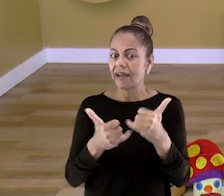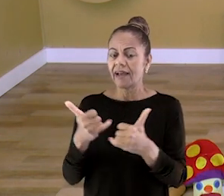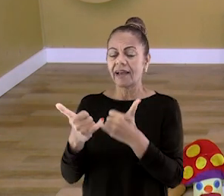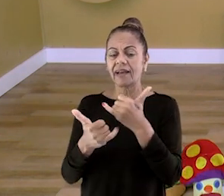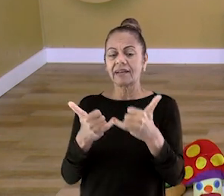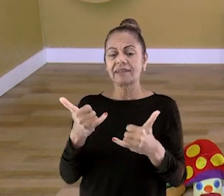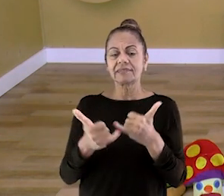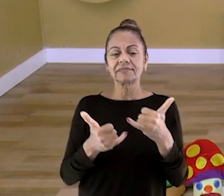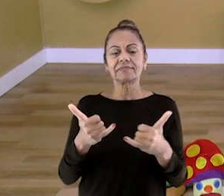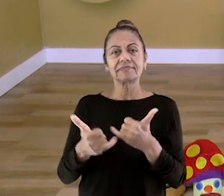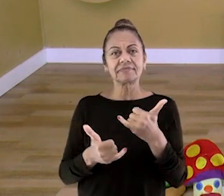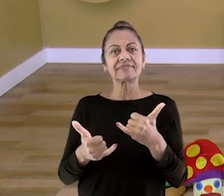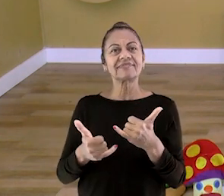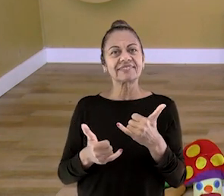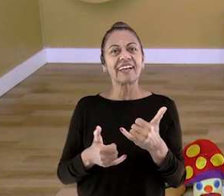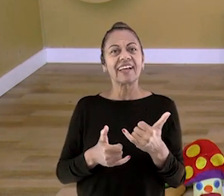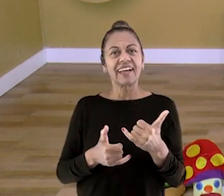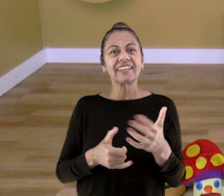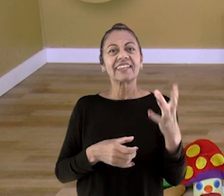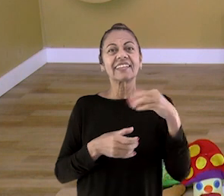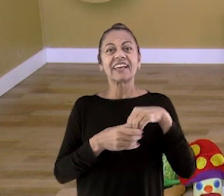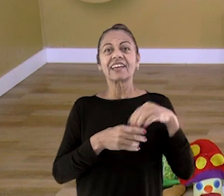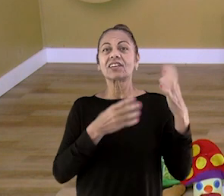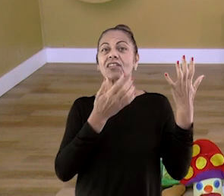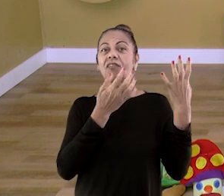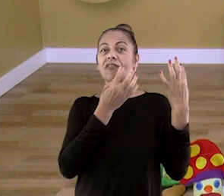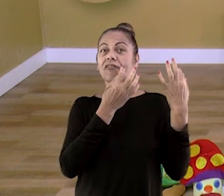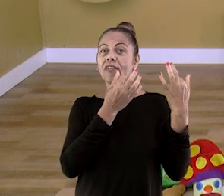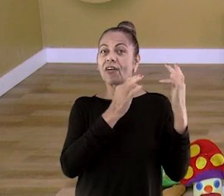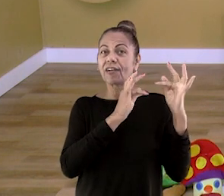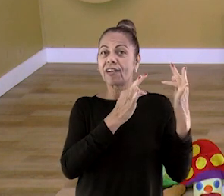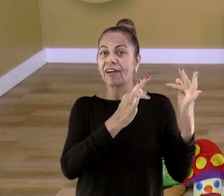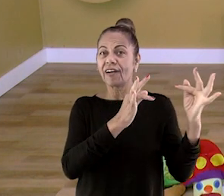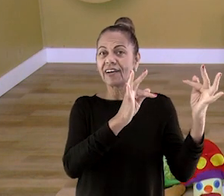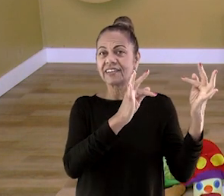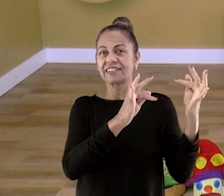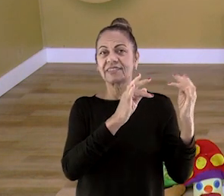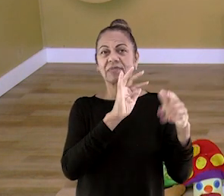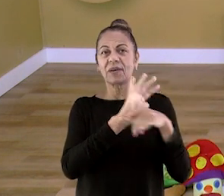faz parte do nosso folclore brasileiro